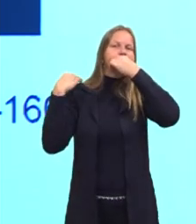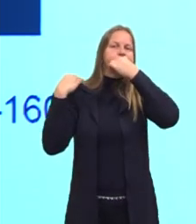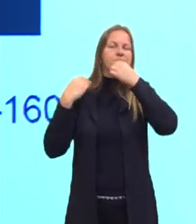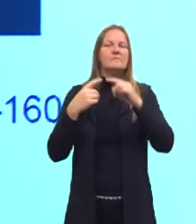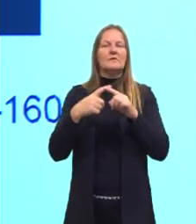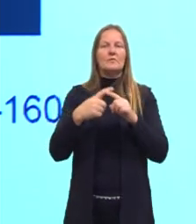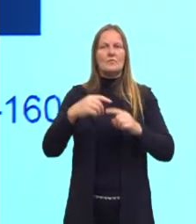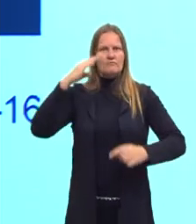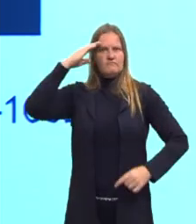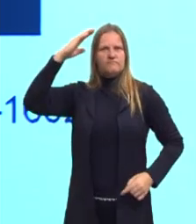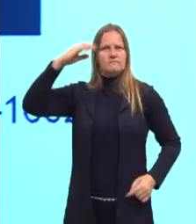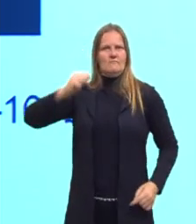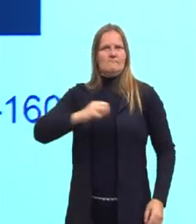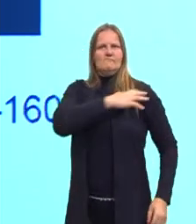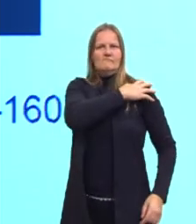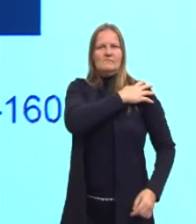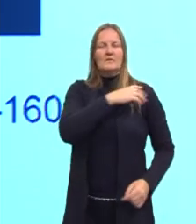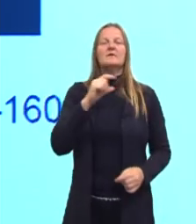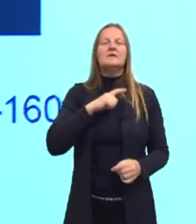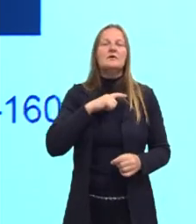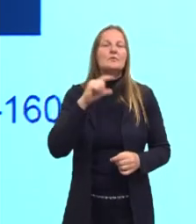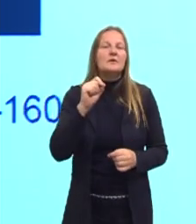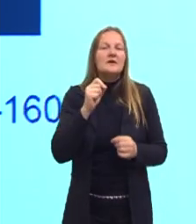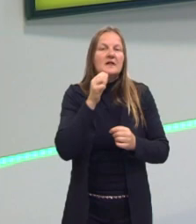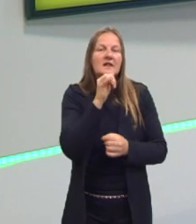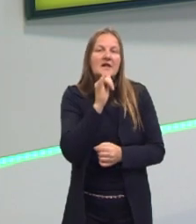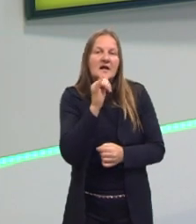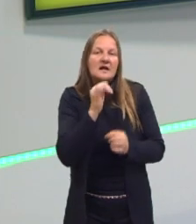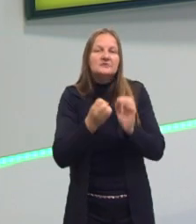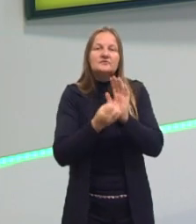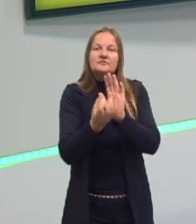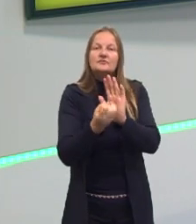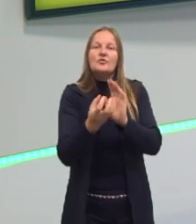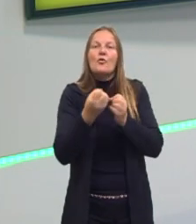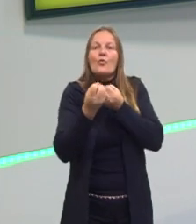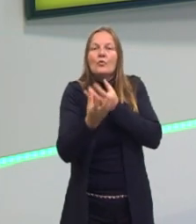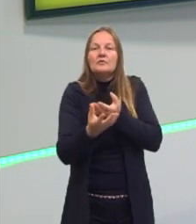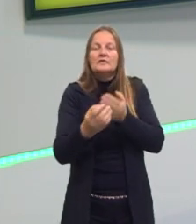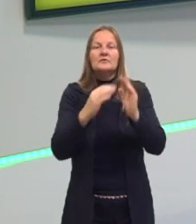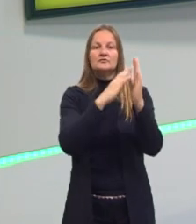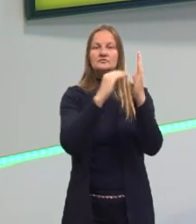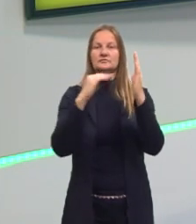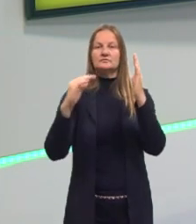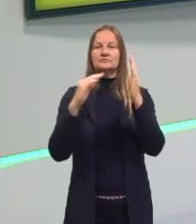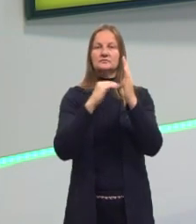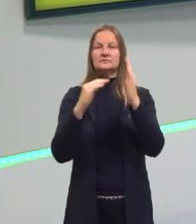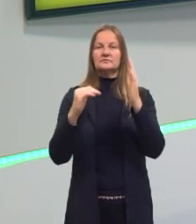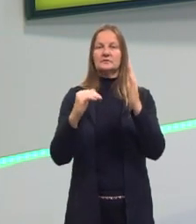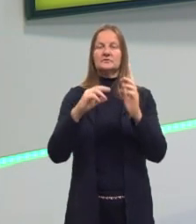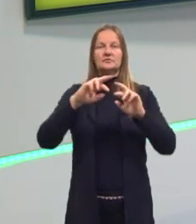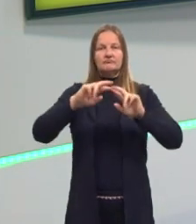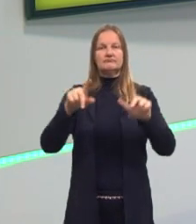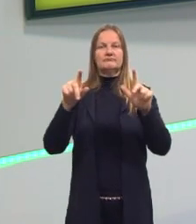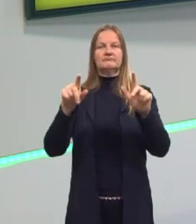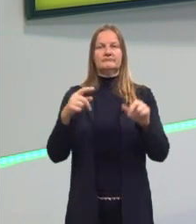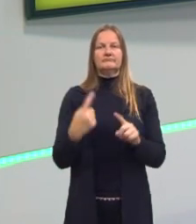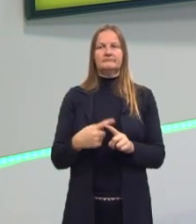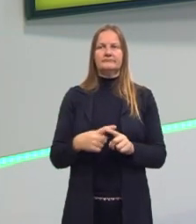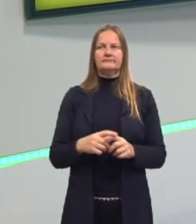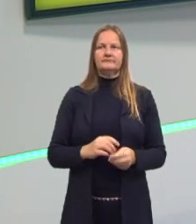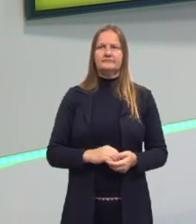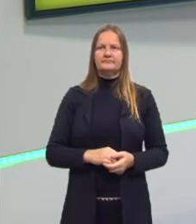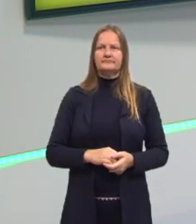captar o Coronel nós temos uma narrativa construída de uma estética com uma estética diferente